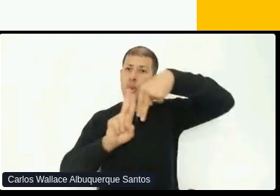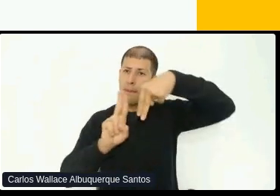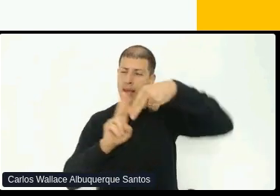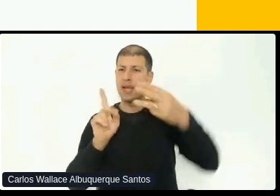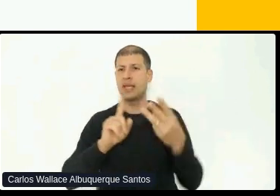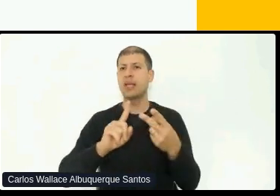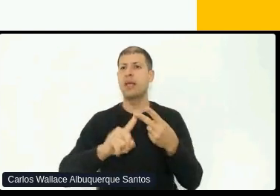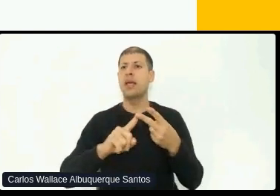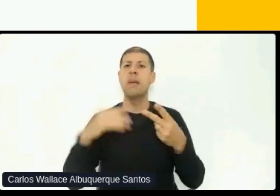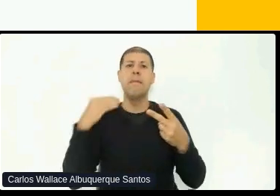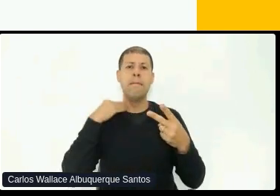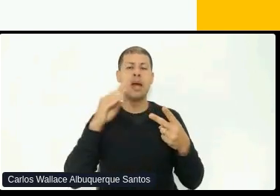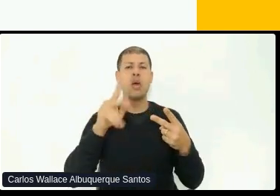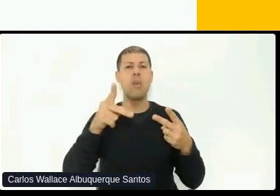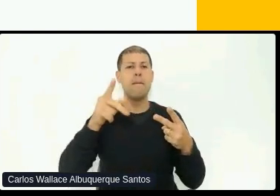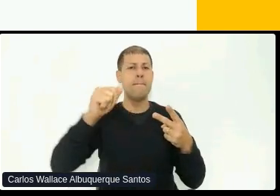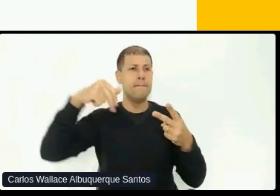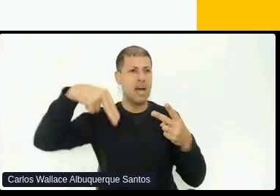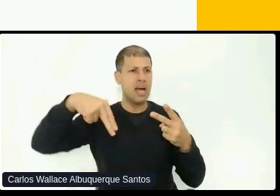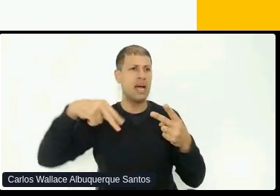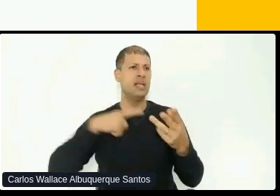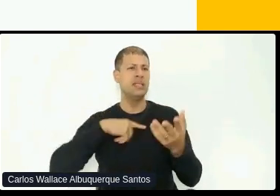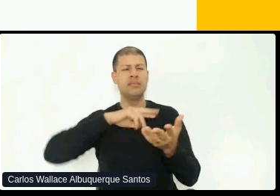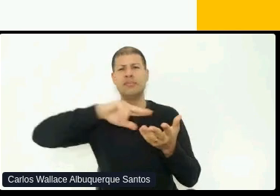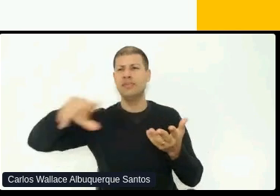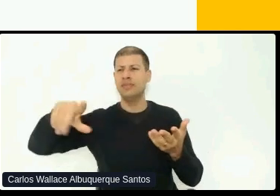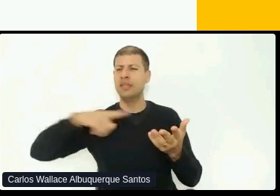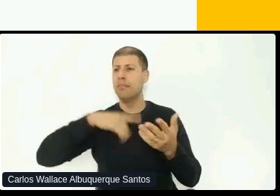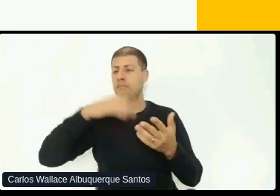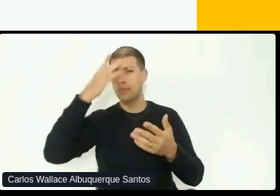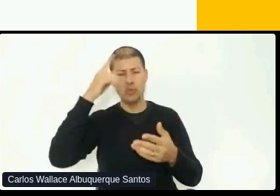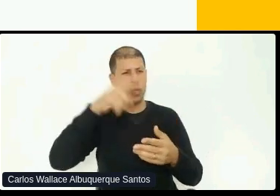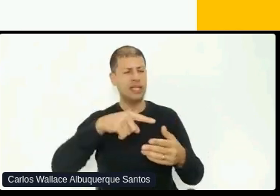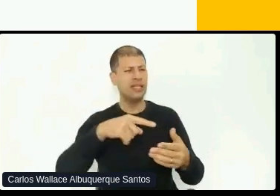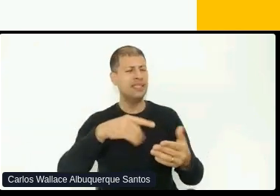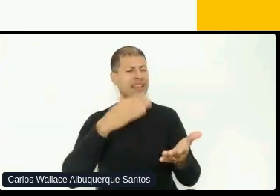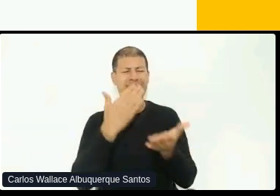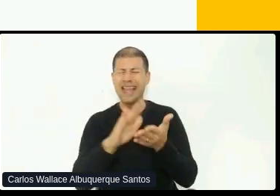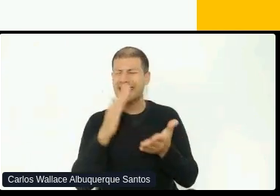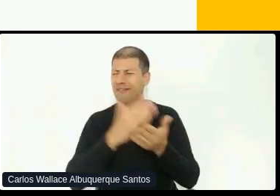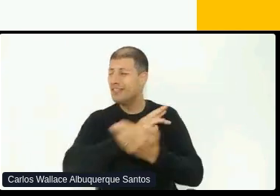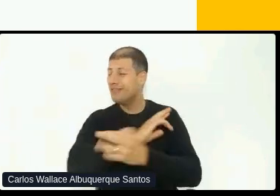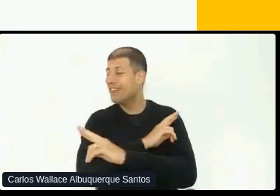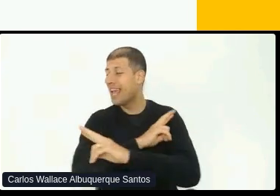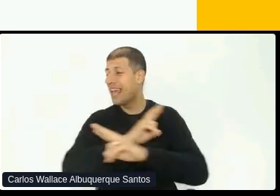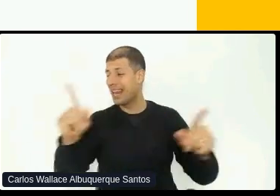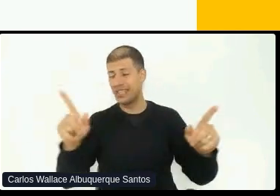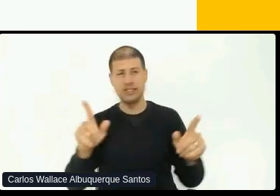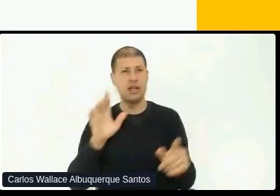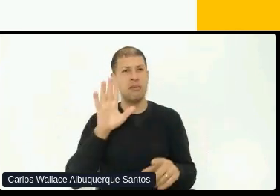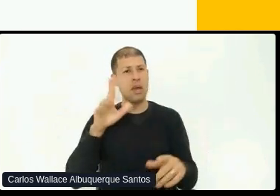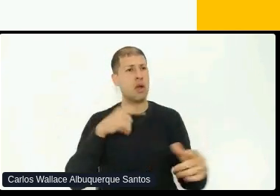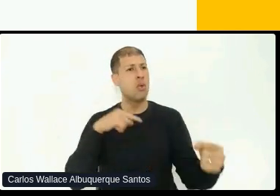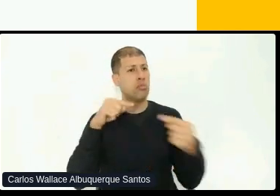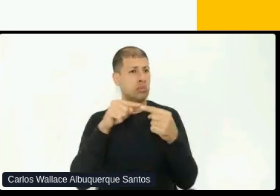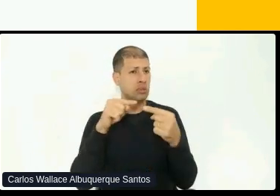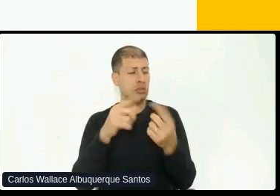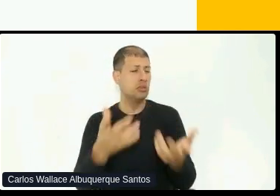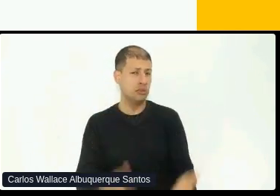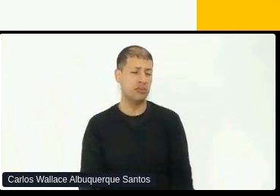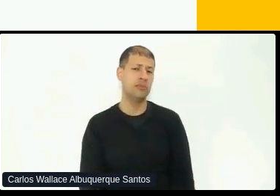várias outras empresas trazem pessoas que não têm a ver com aquele ramo diretamente mas que se conectam,